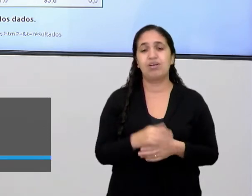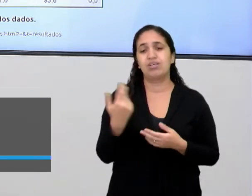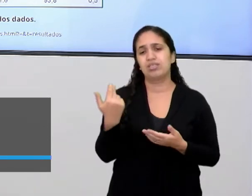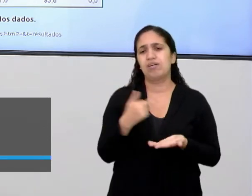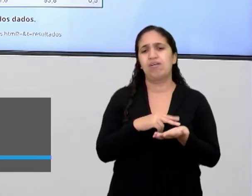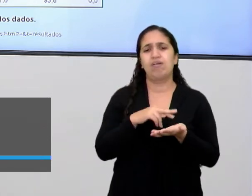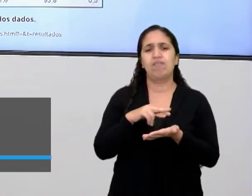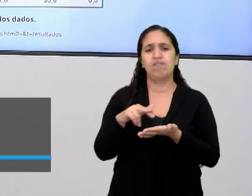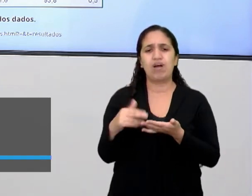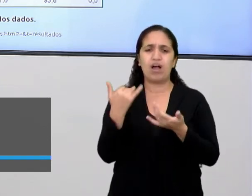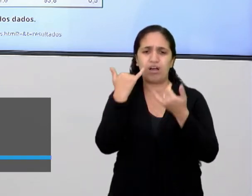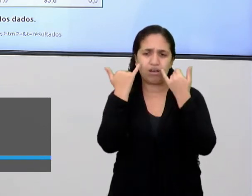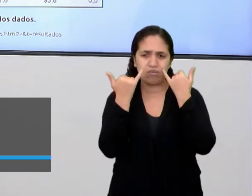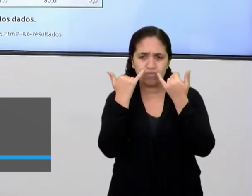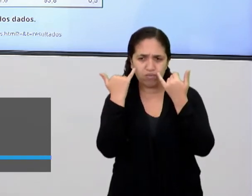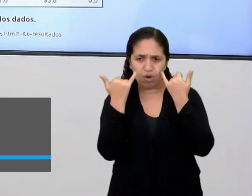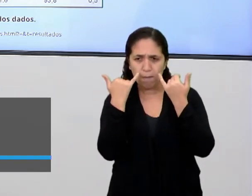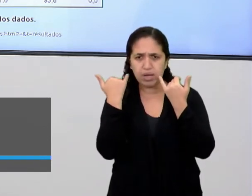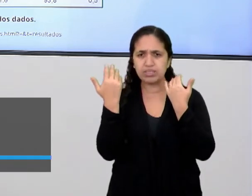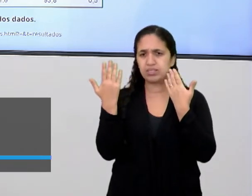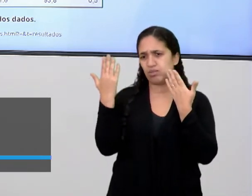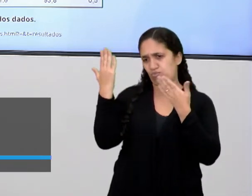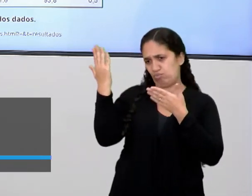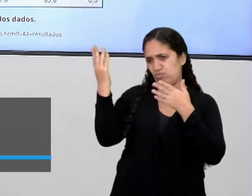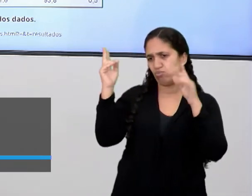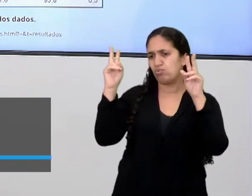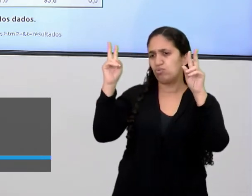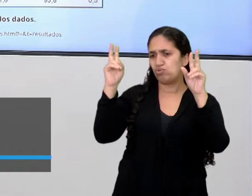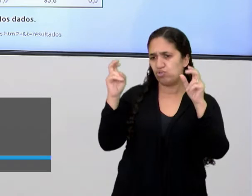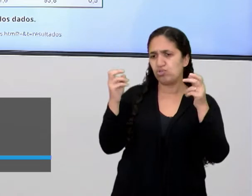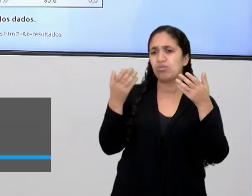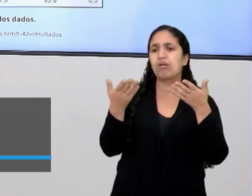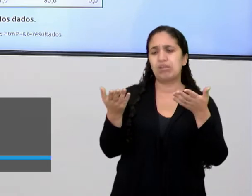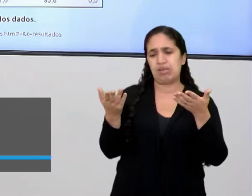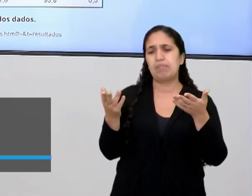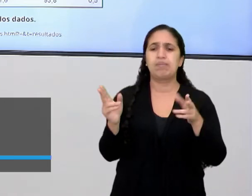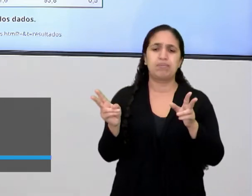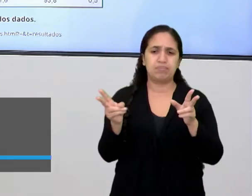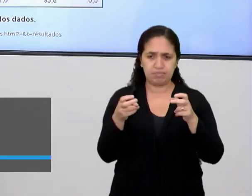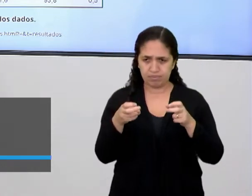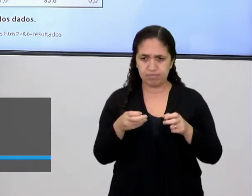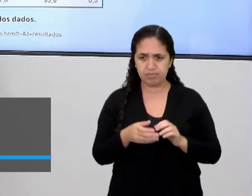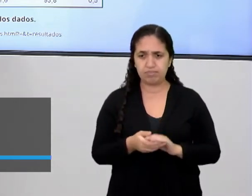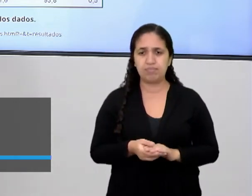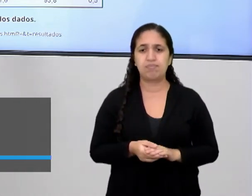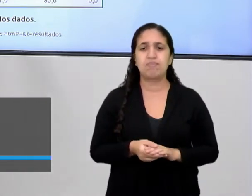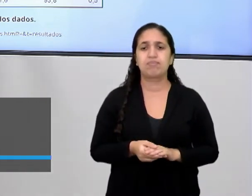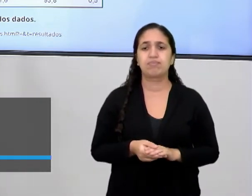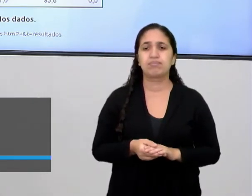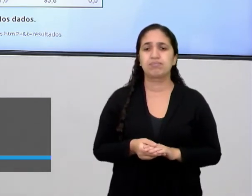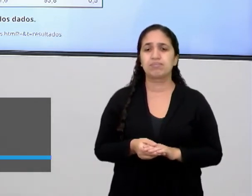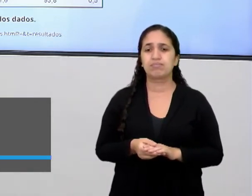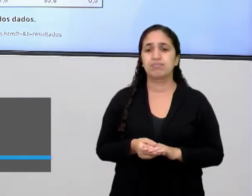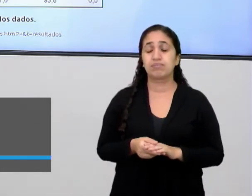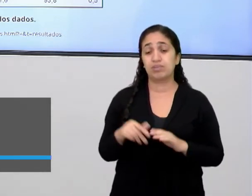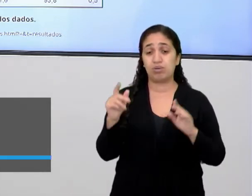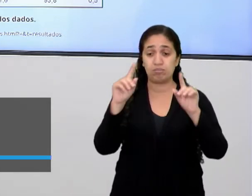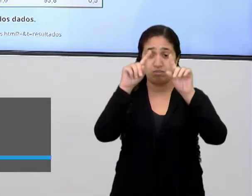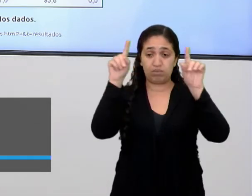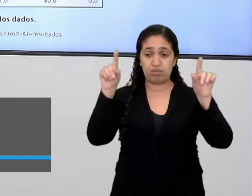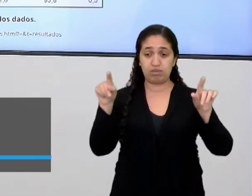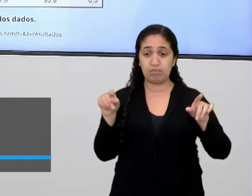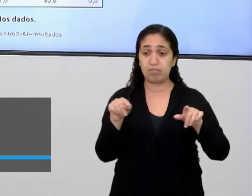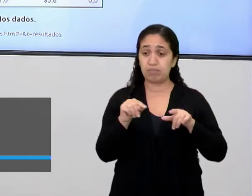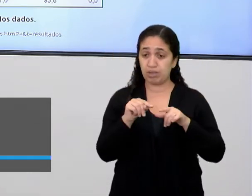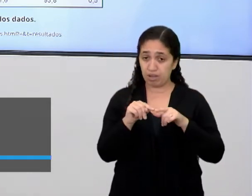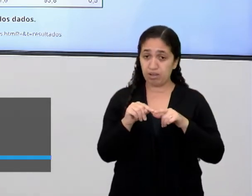muitas informações, só no título mesmo você já percebe isso aí, tá ok? Então perceba que aqui a gente tem uma tabela geral e depois a